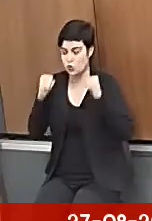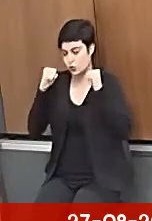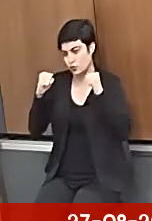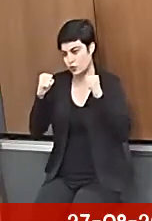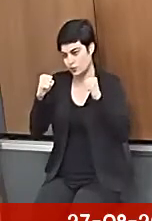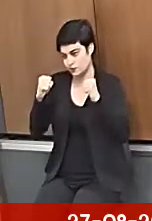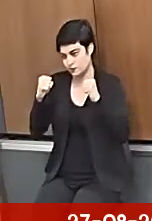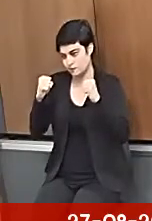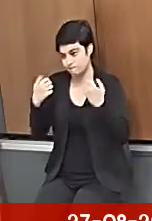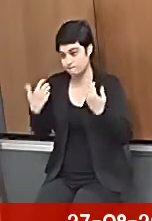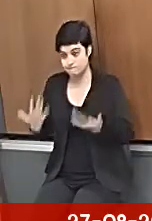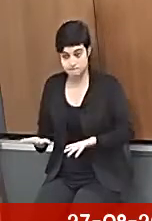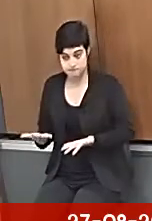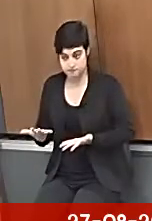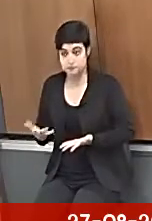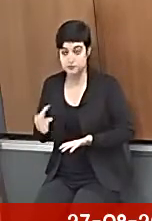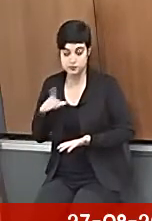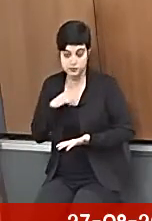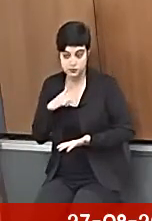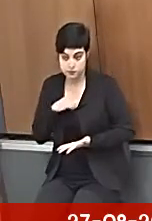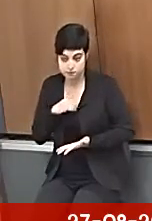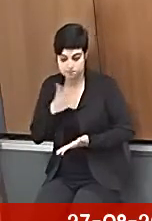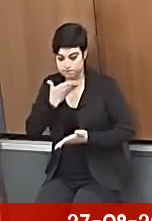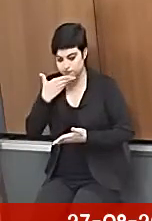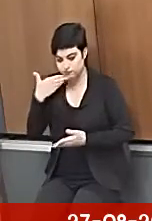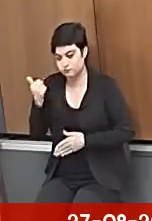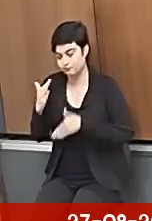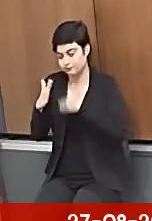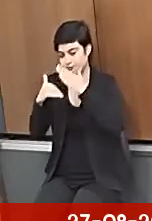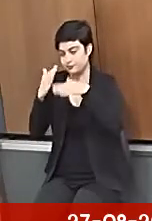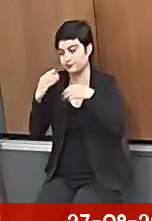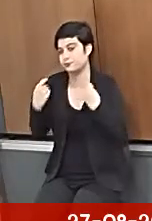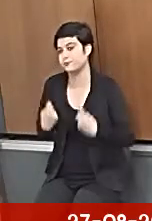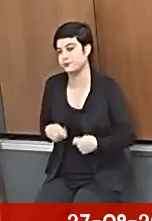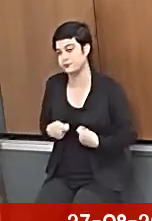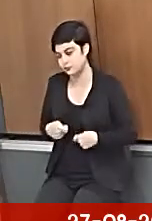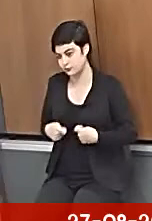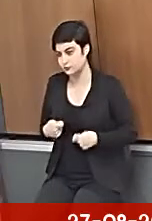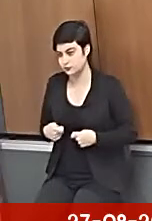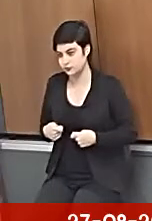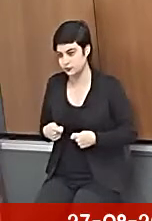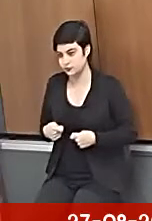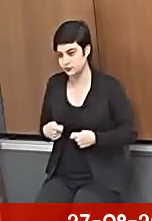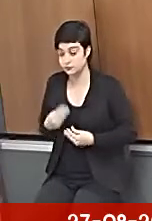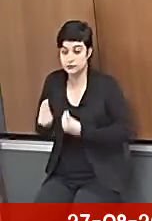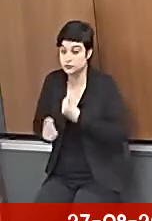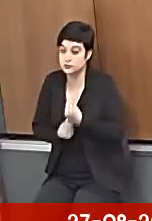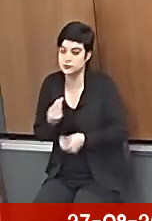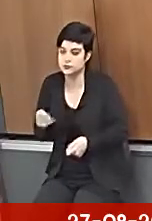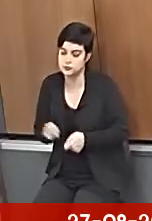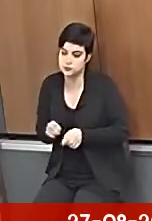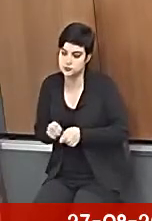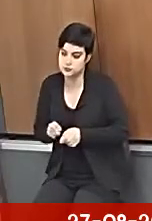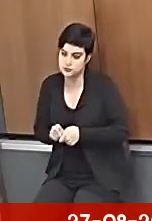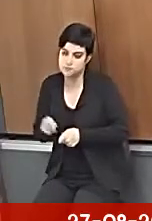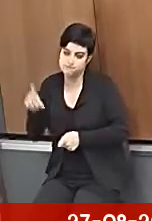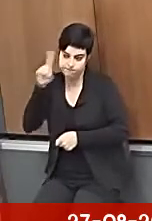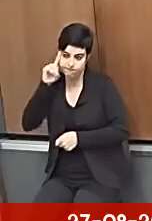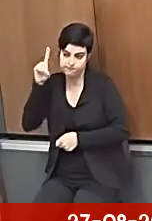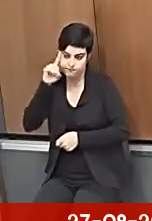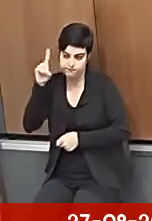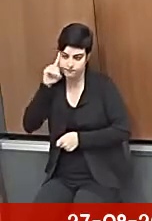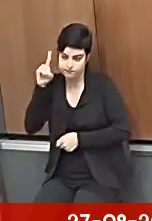eu tenho não tenho dúvida de que há muito que melhorar e isso se constrói dia após dia em